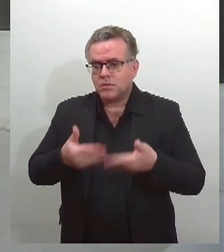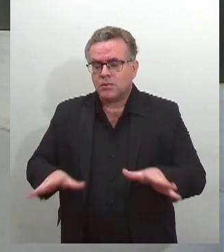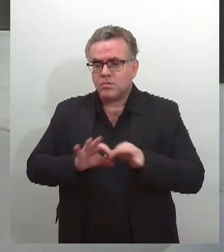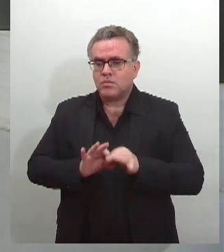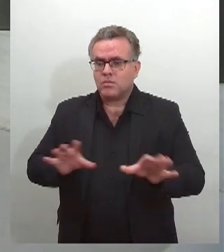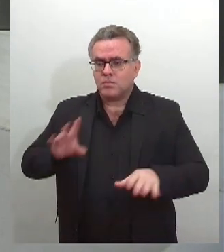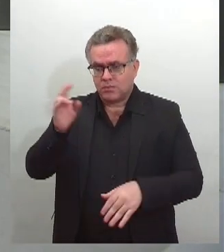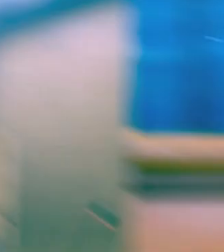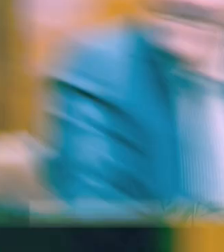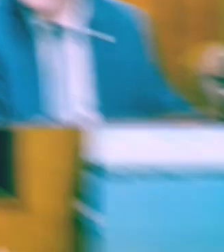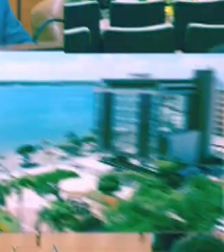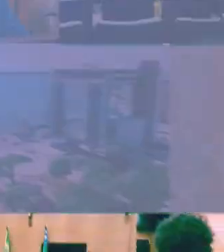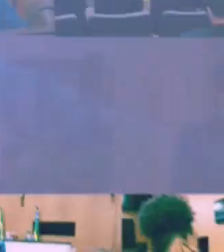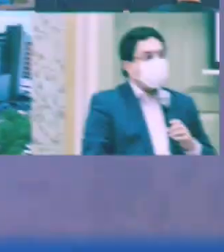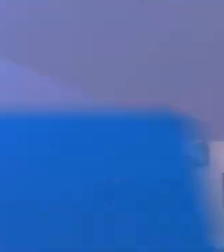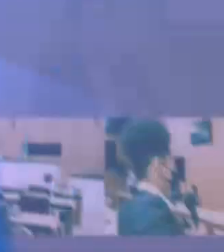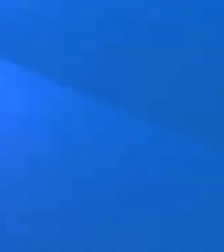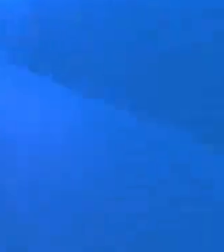Queiroz.